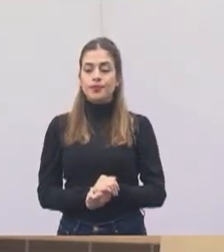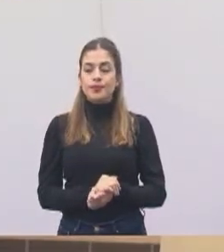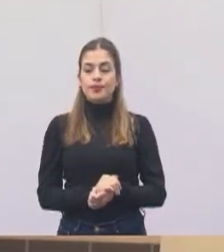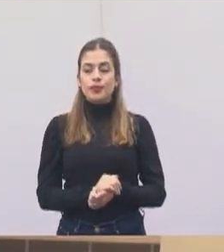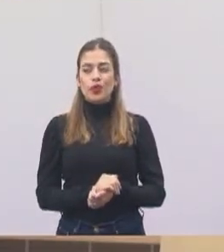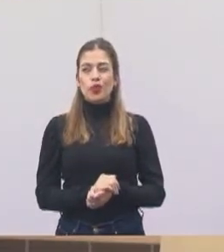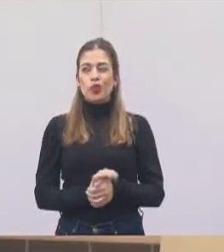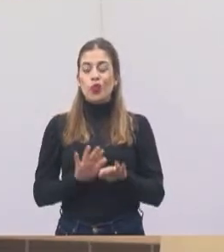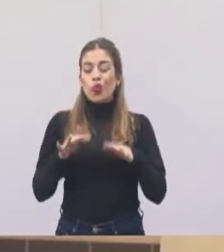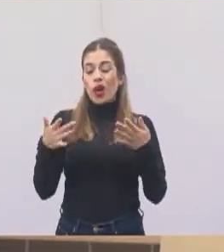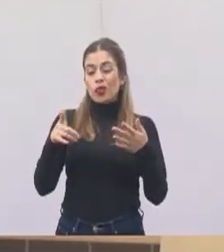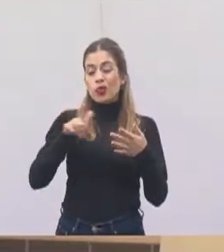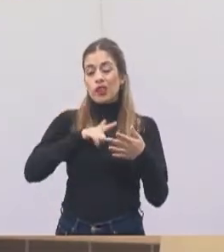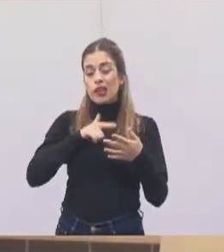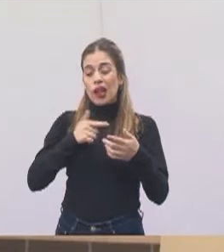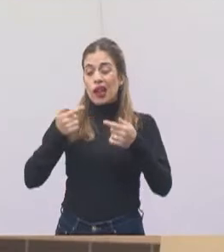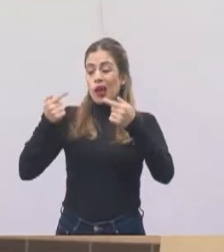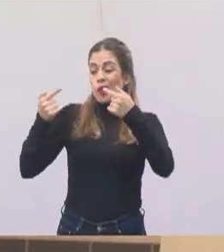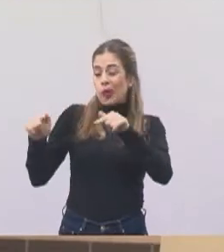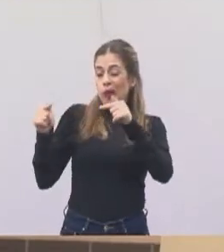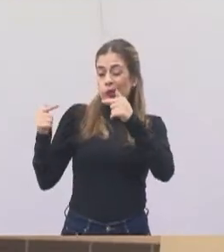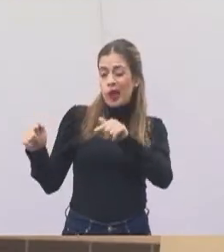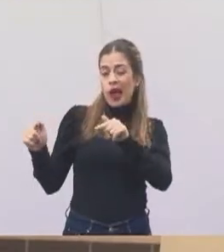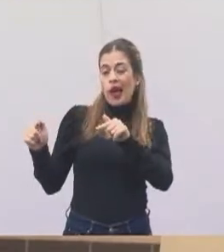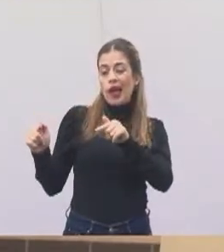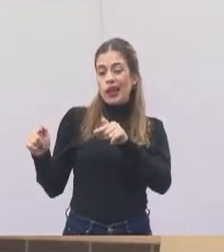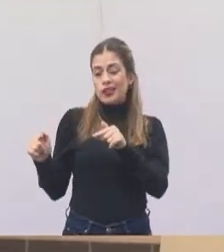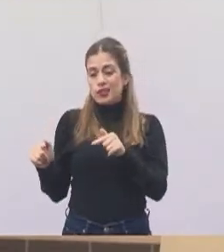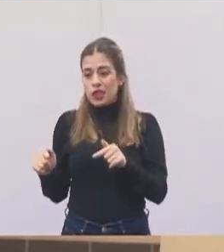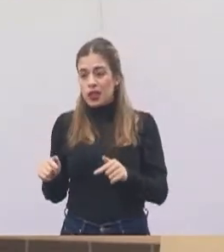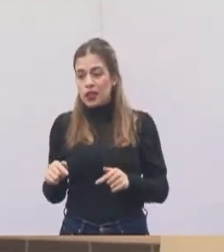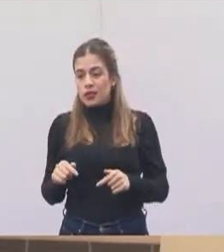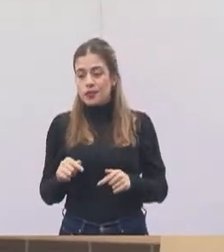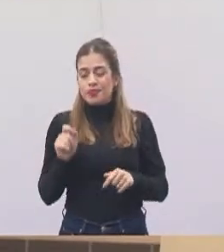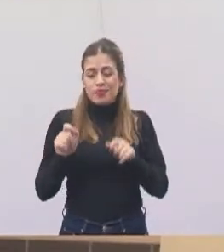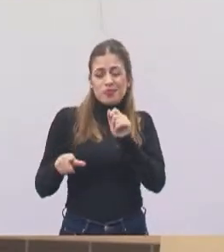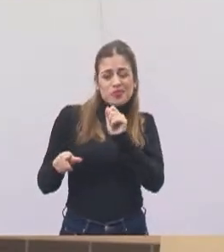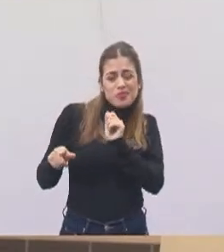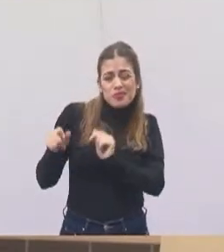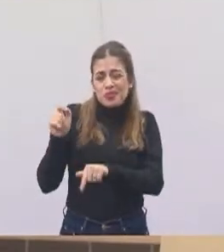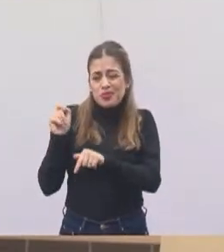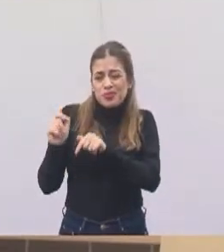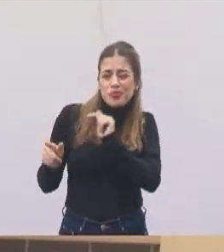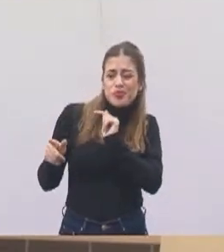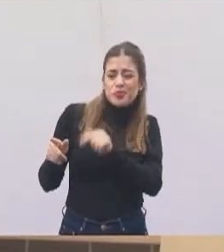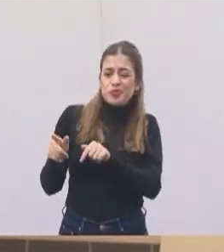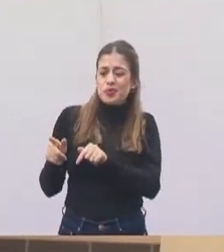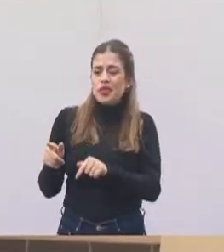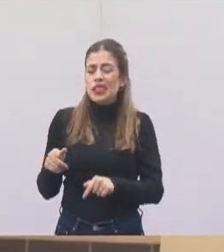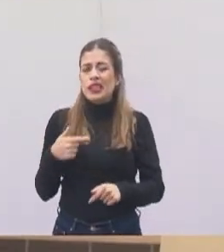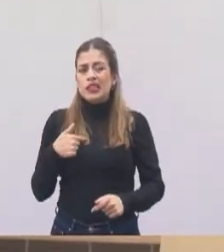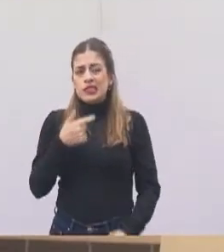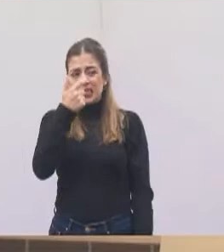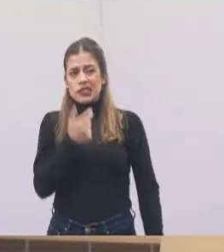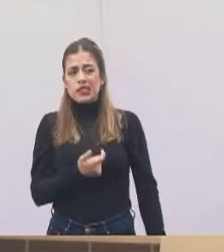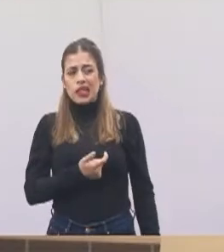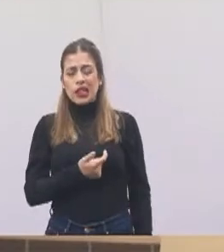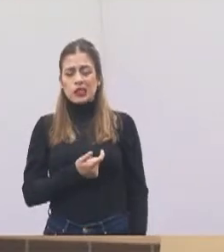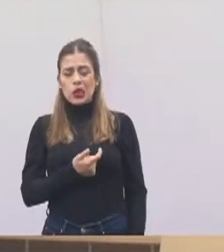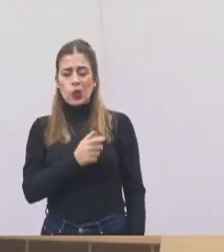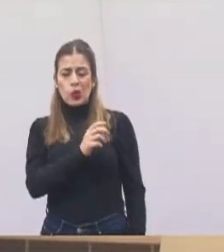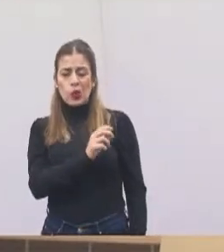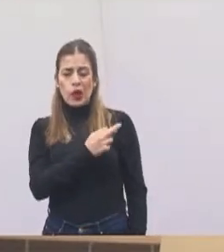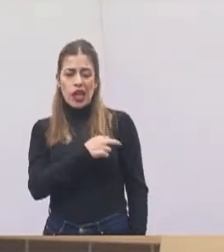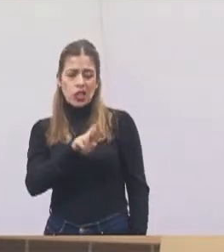essas ofensas, né? Por questão de eu ser da religião A ou da religião B, a minha é melhor que a sua.